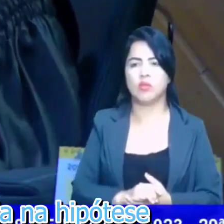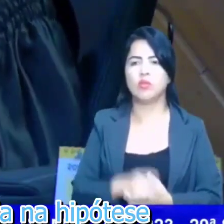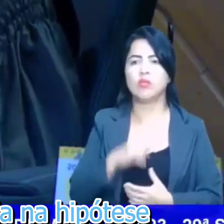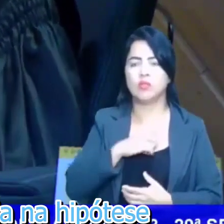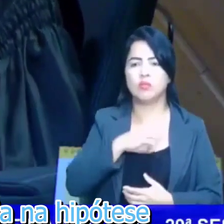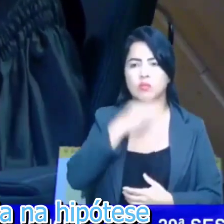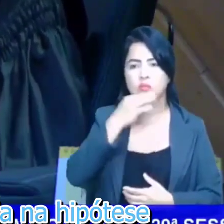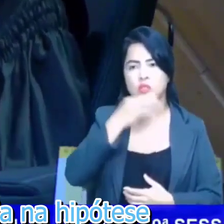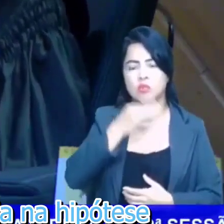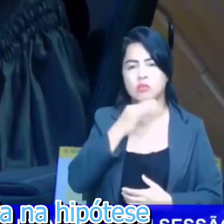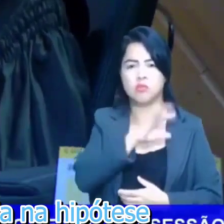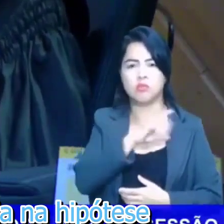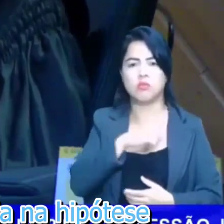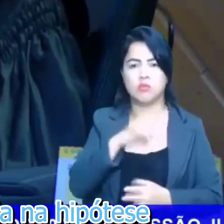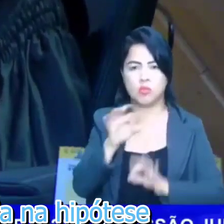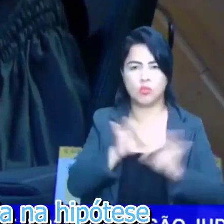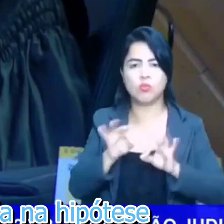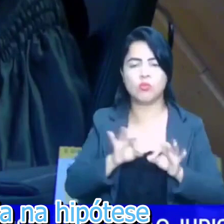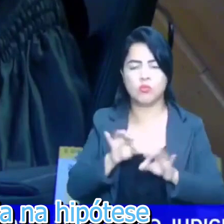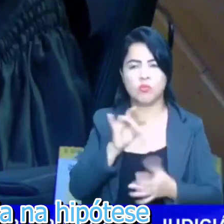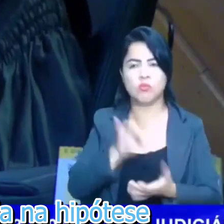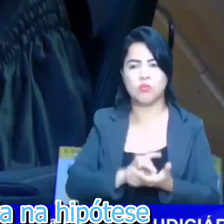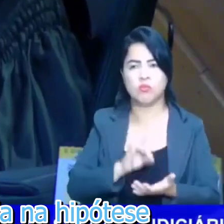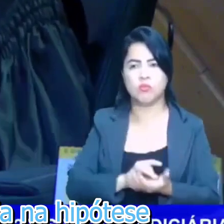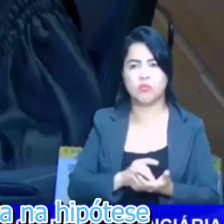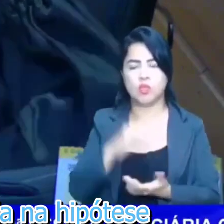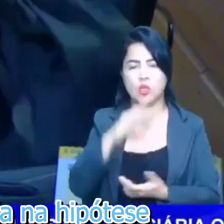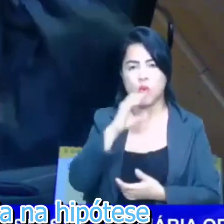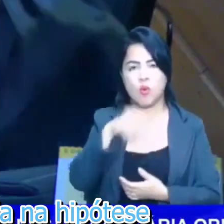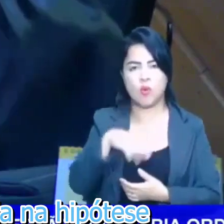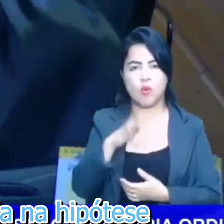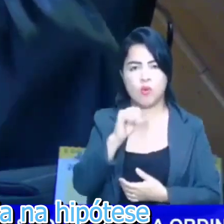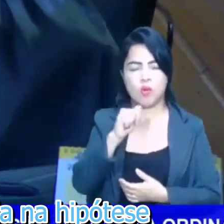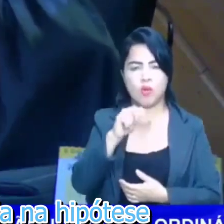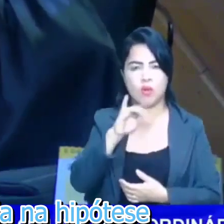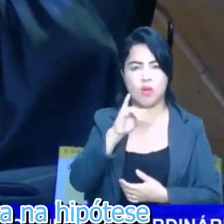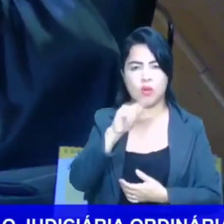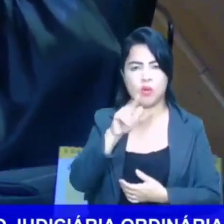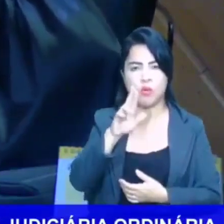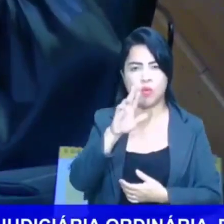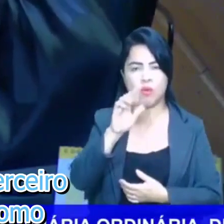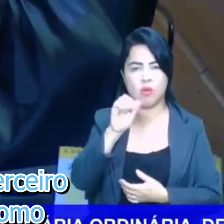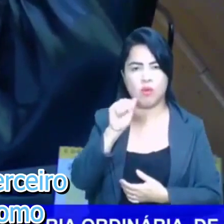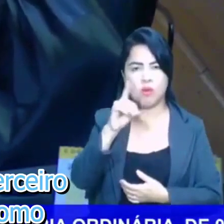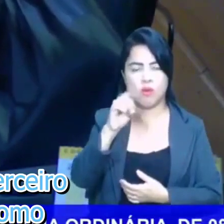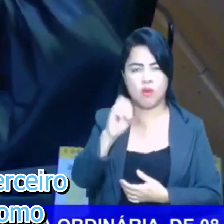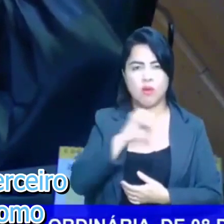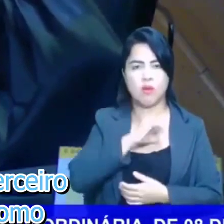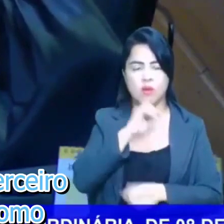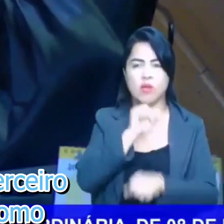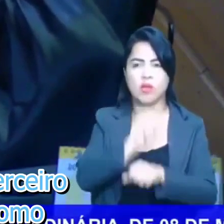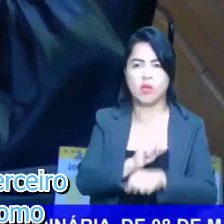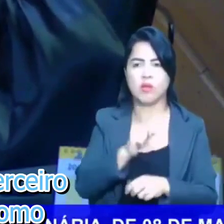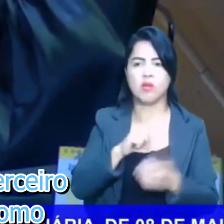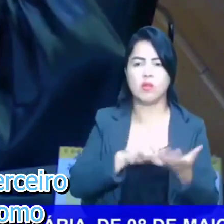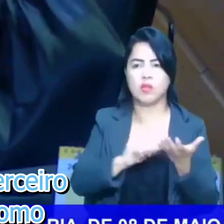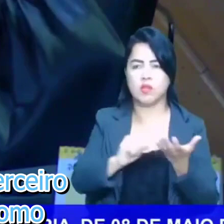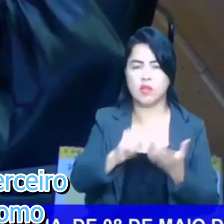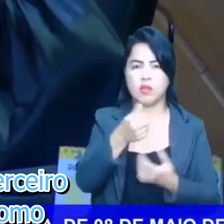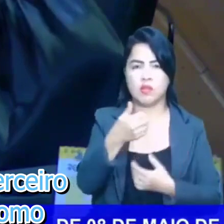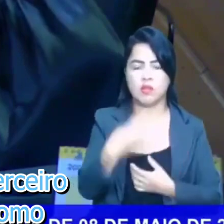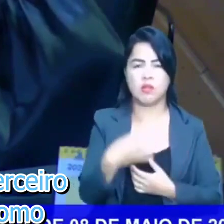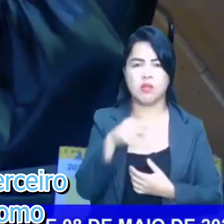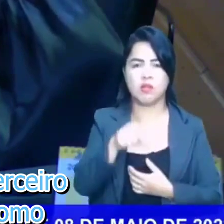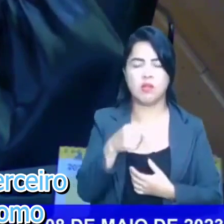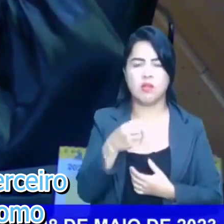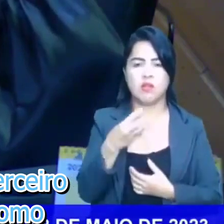sentido de declarar que está configurado, né, configurada na hipótese o impedimento previsto no artigo 14, parágrafo 3º do